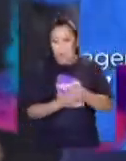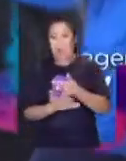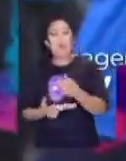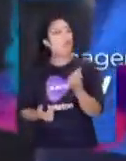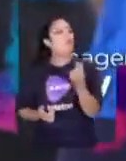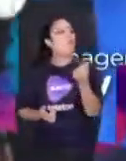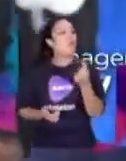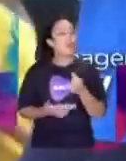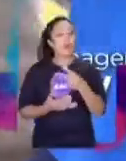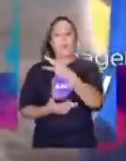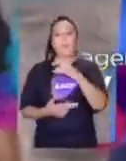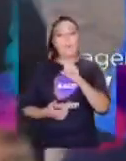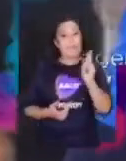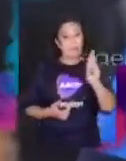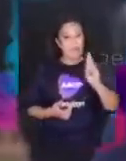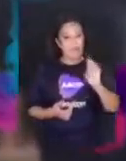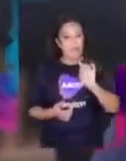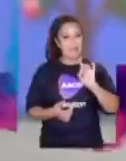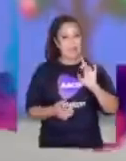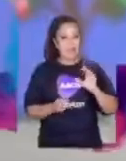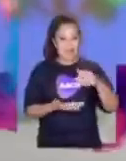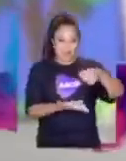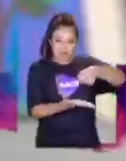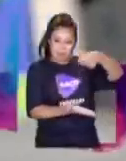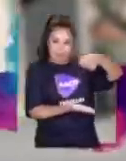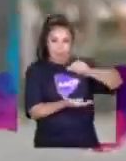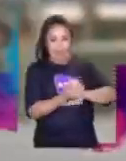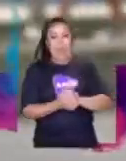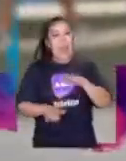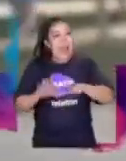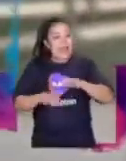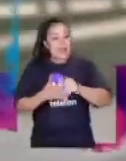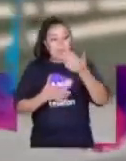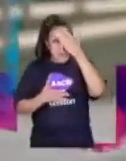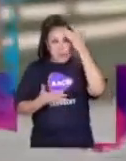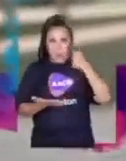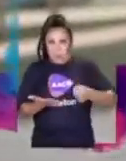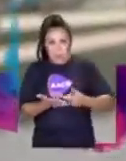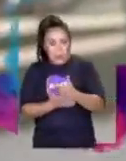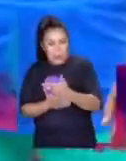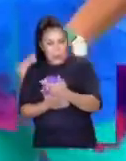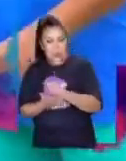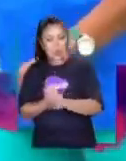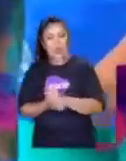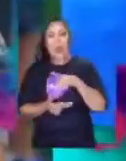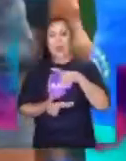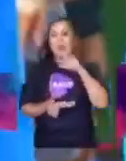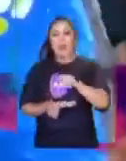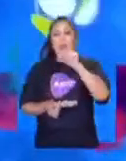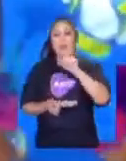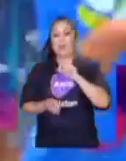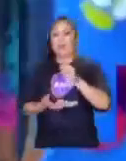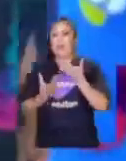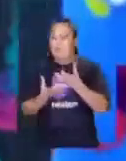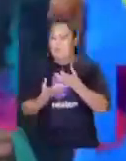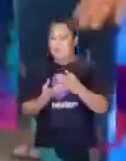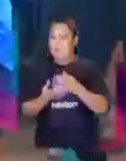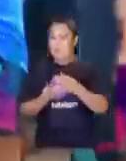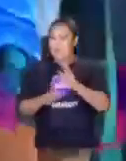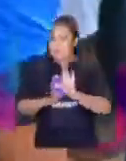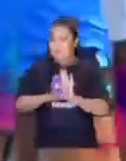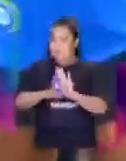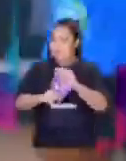Quanto custa o kit? R$20. R$20. E o que é mais interessante, muitas das vezes as pessoas que compram o seu kit têm uma opção de querer doar mais um pouquinho.